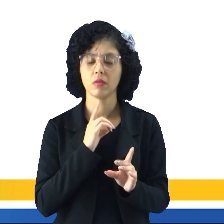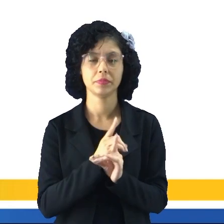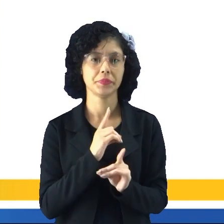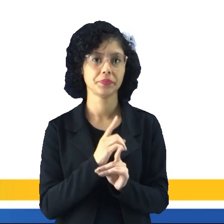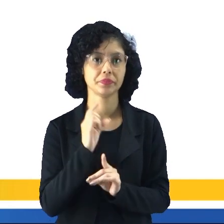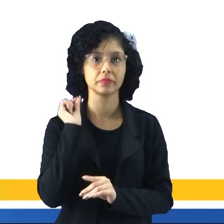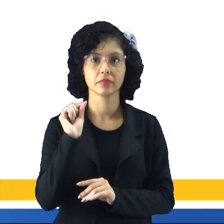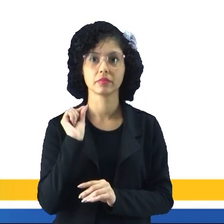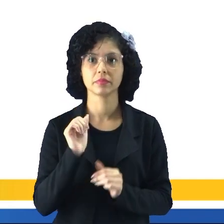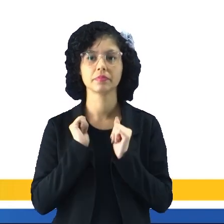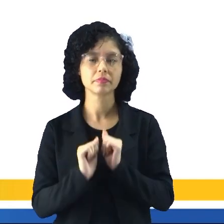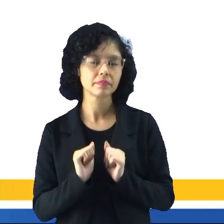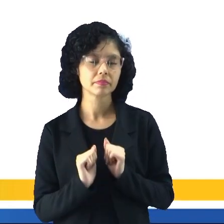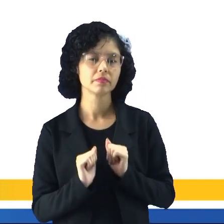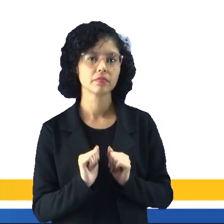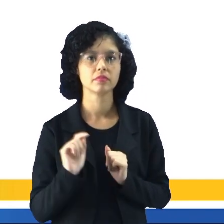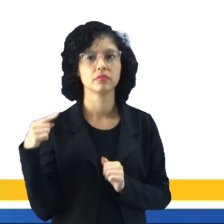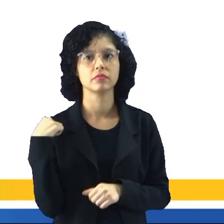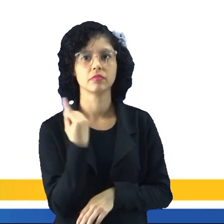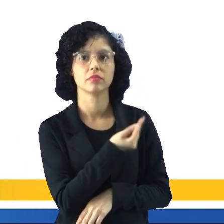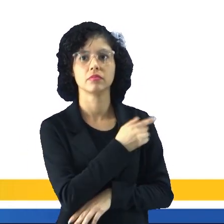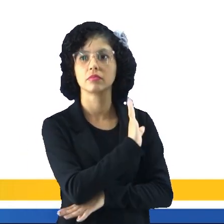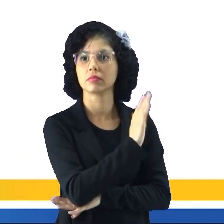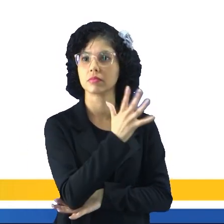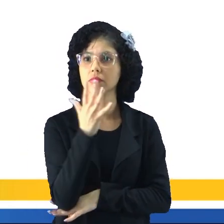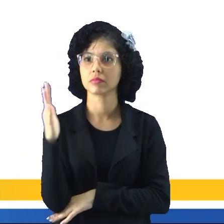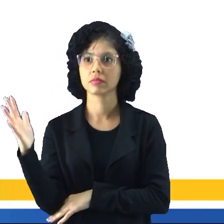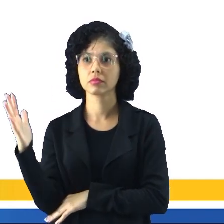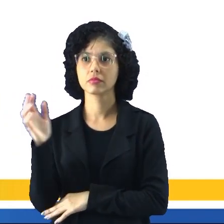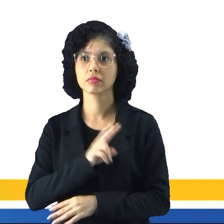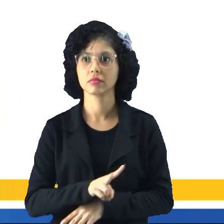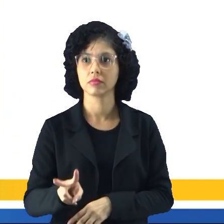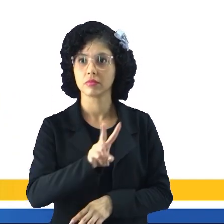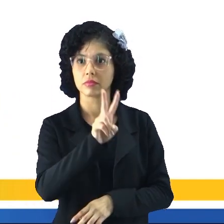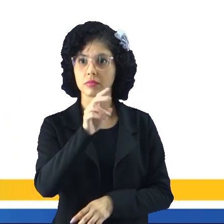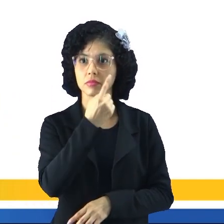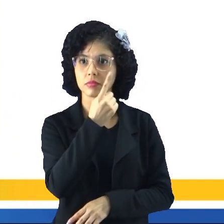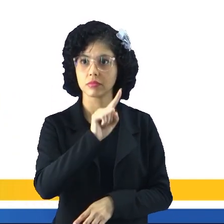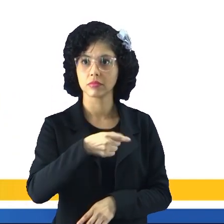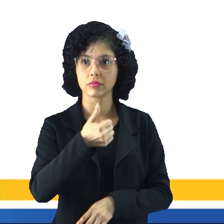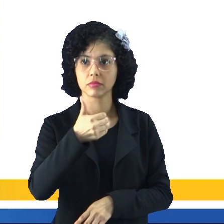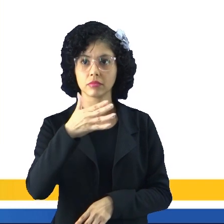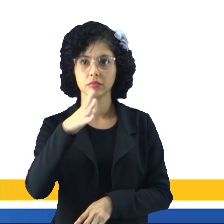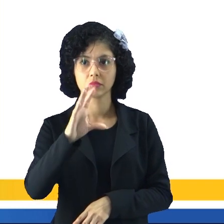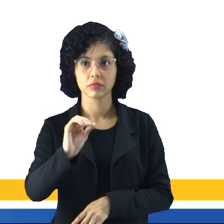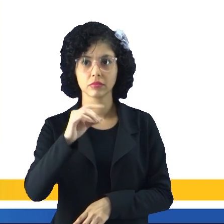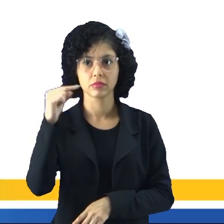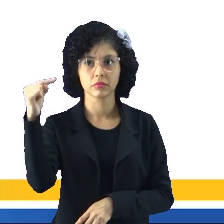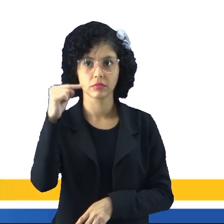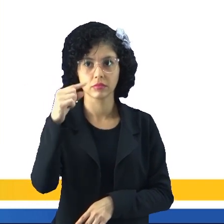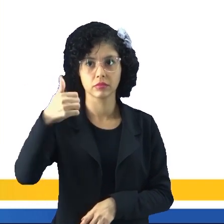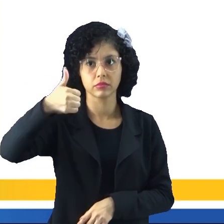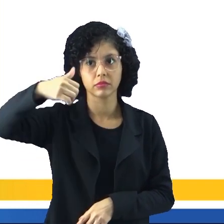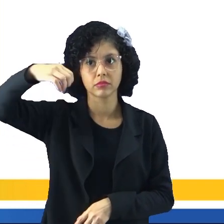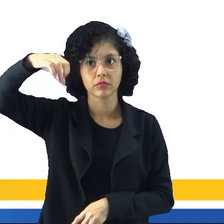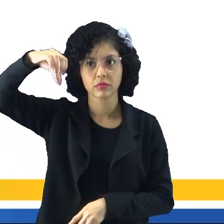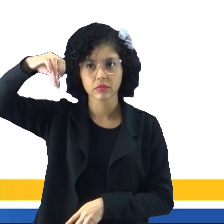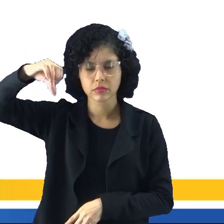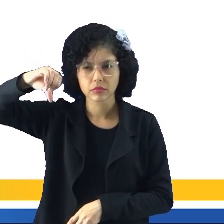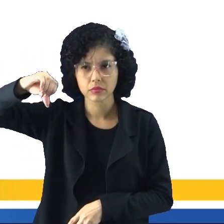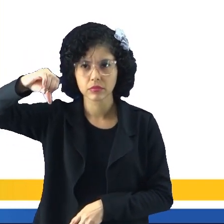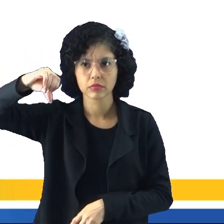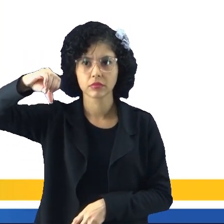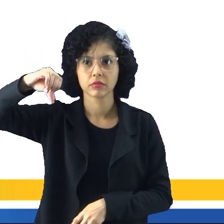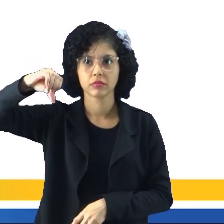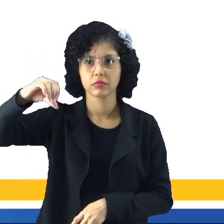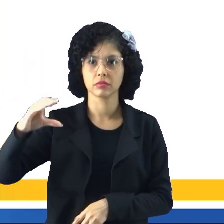de carga que pode ser encontrado na nossa natureza. O seu valor, anotem aí, é 1,6 vezes 10